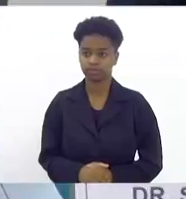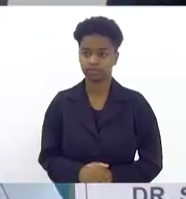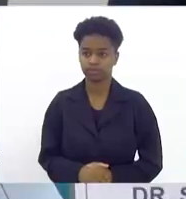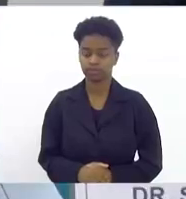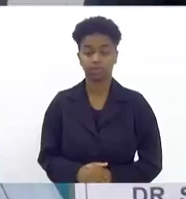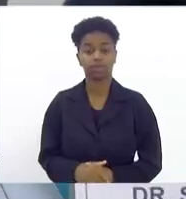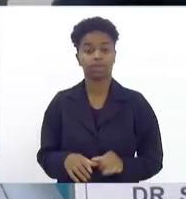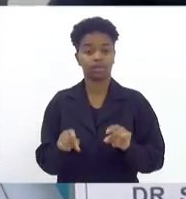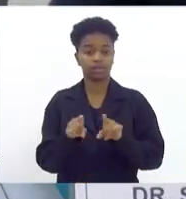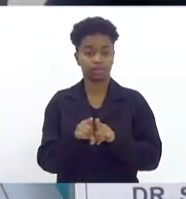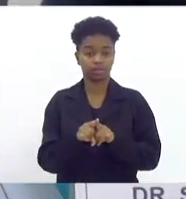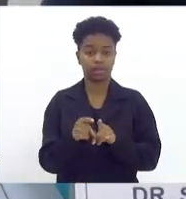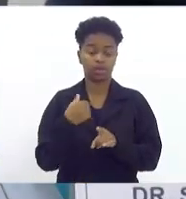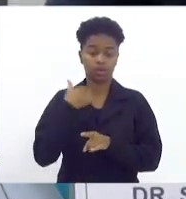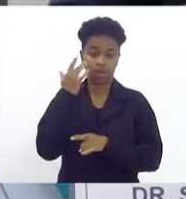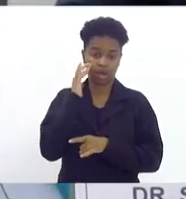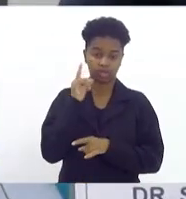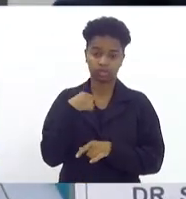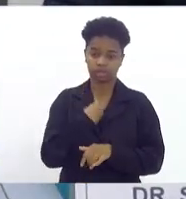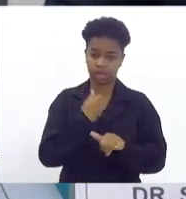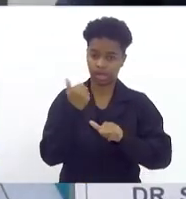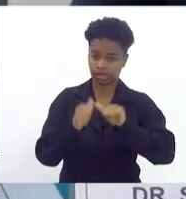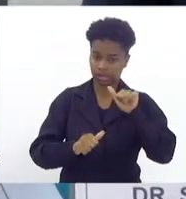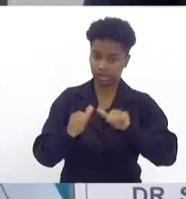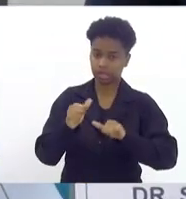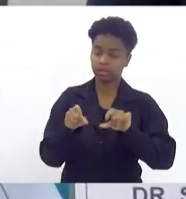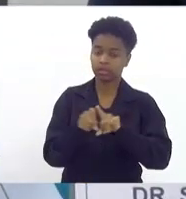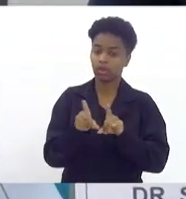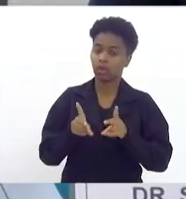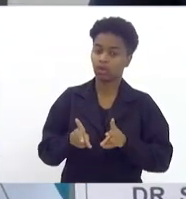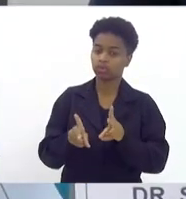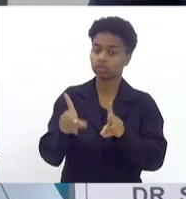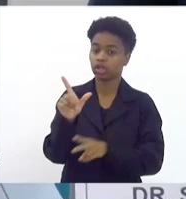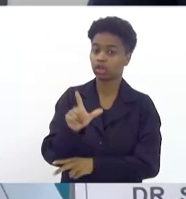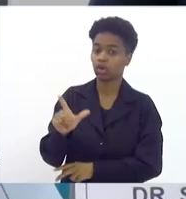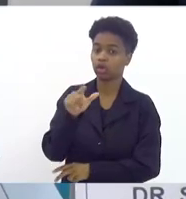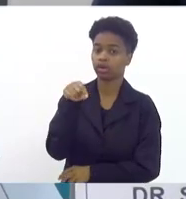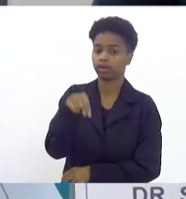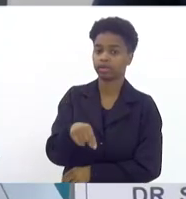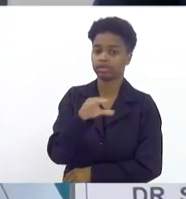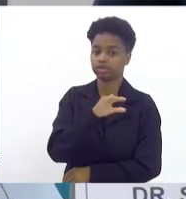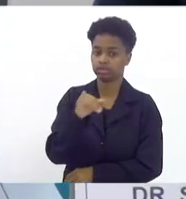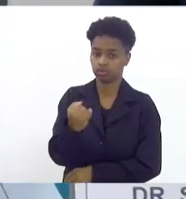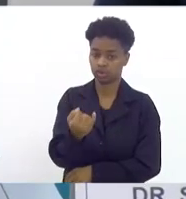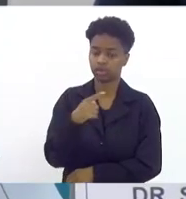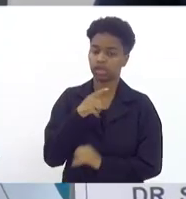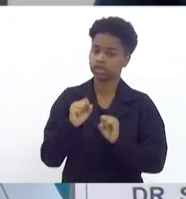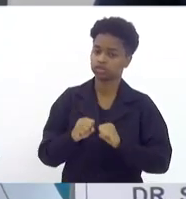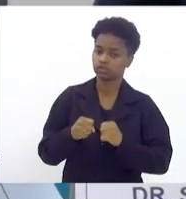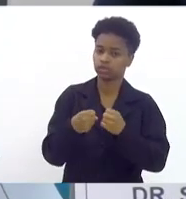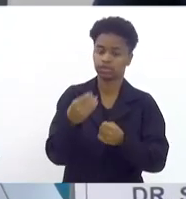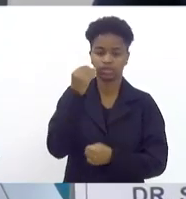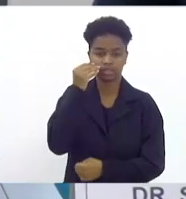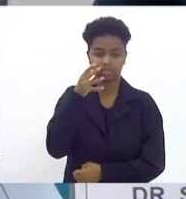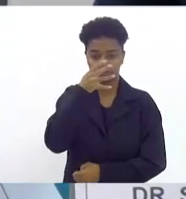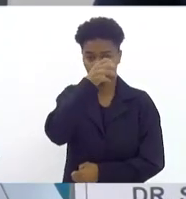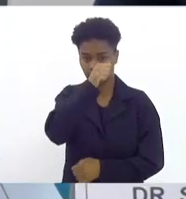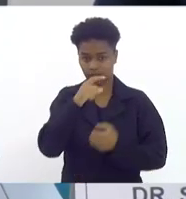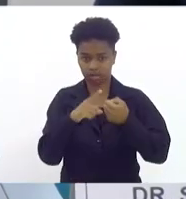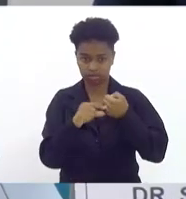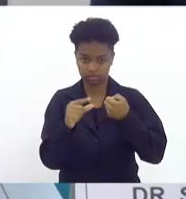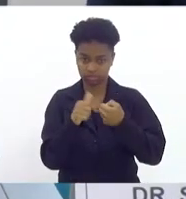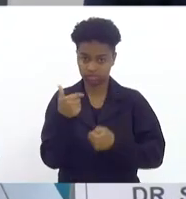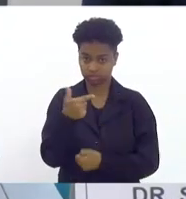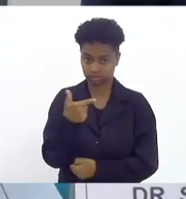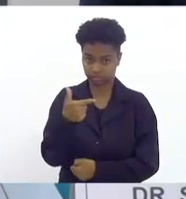com vistas a gente manter uma lógica aqui na CCJ, com todo o esforço de salvar o artigo 2º, eu